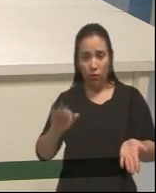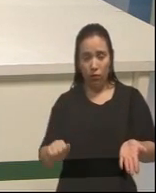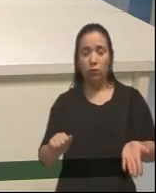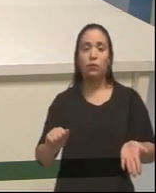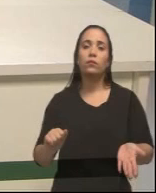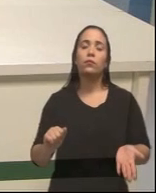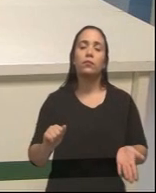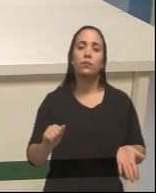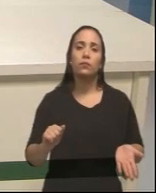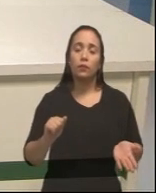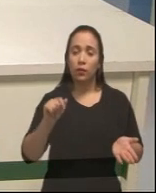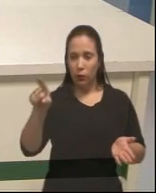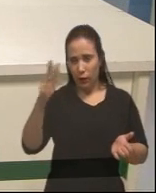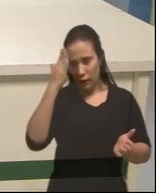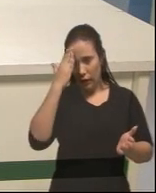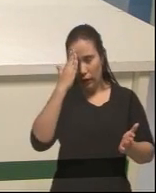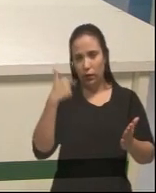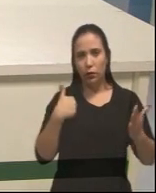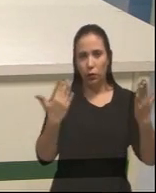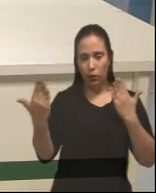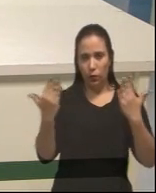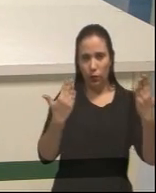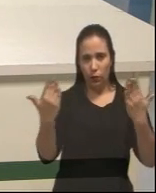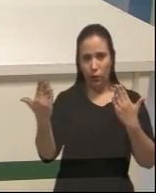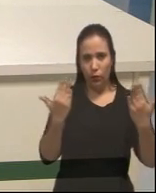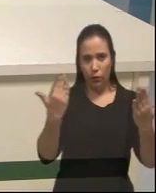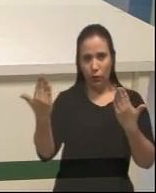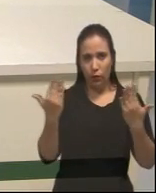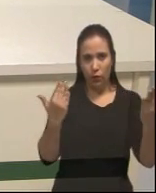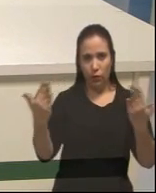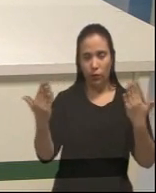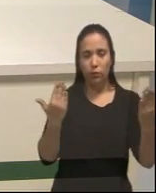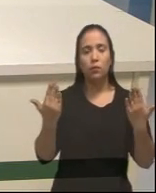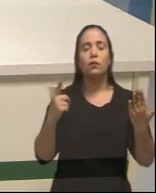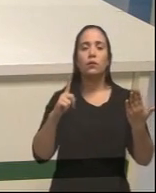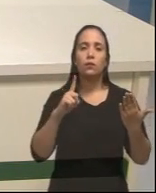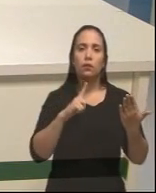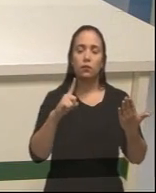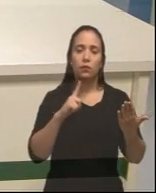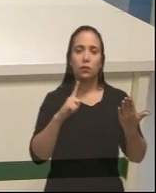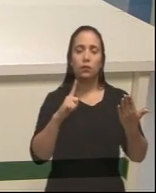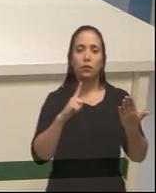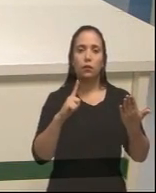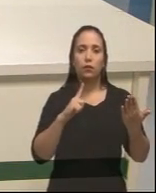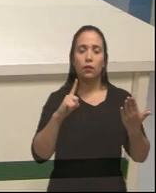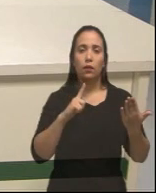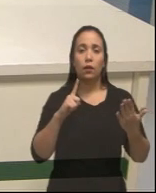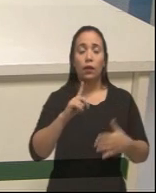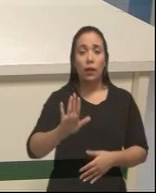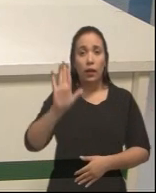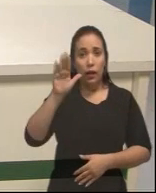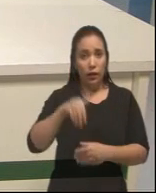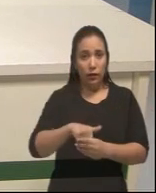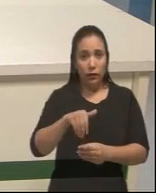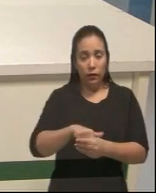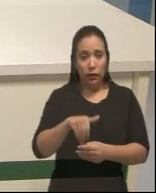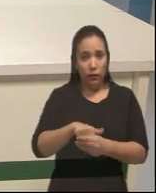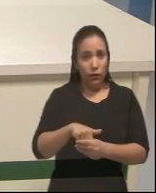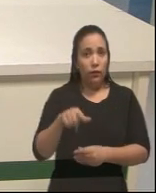uma... Você vai entender o que eu quero fazer. E aí, nós temos uma candidatura nesses